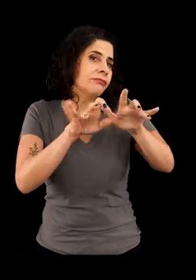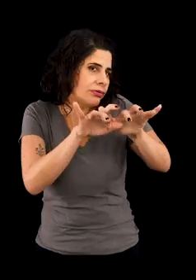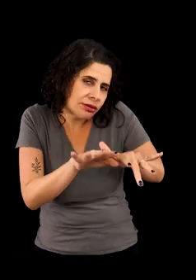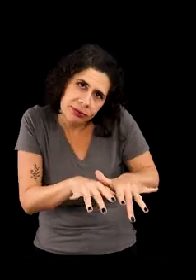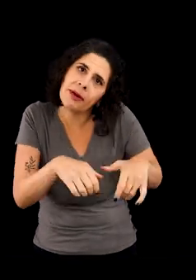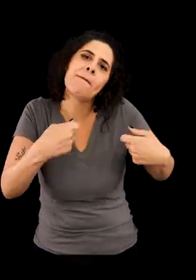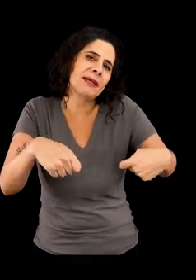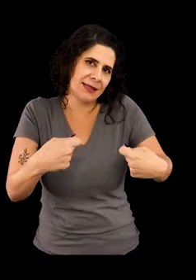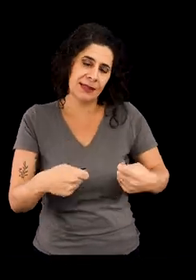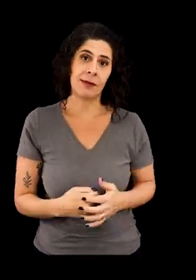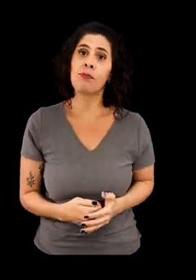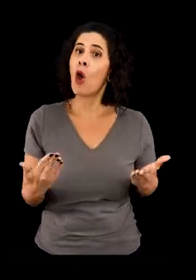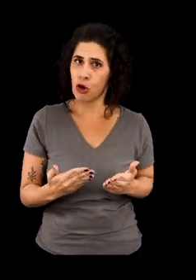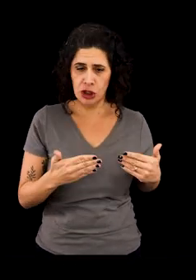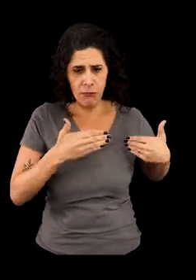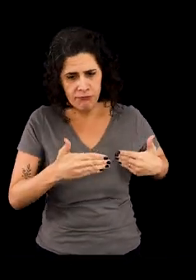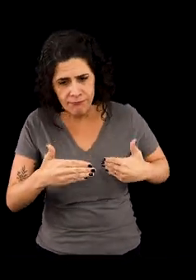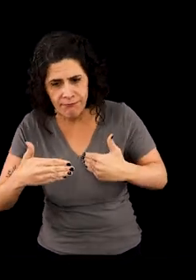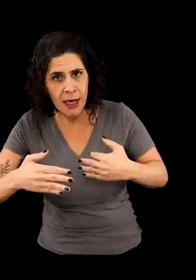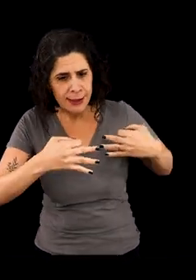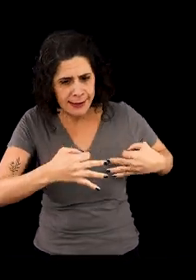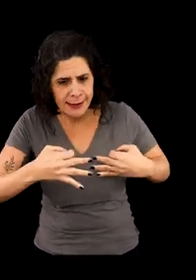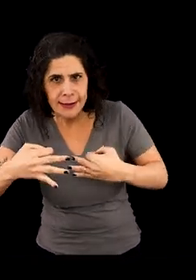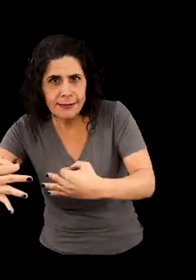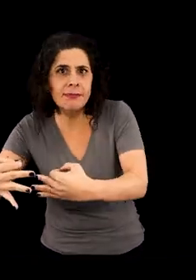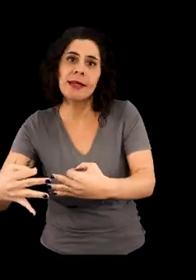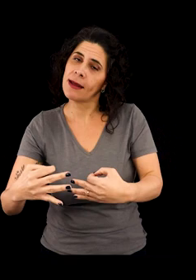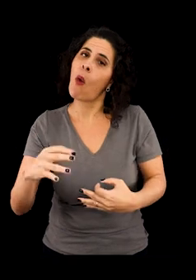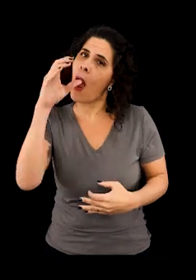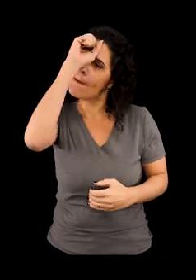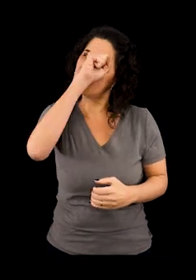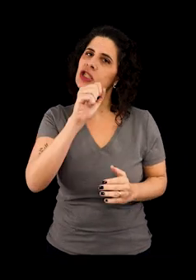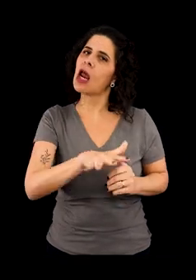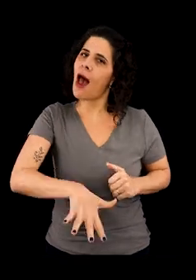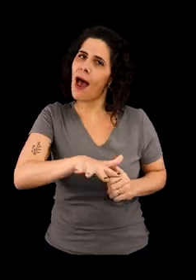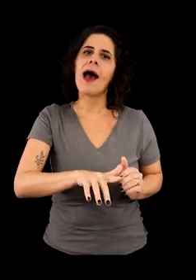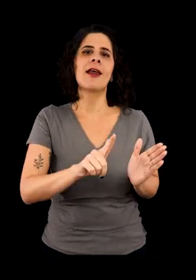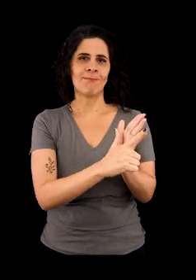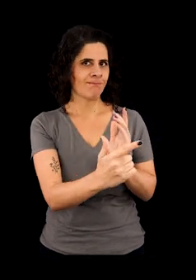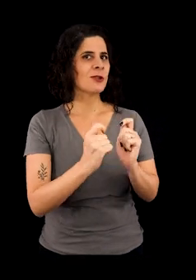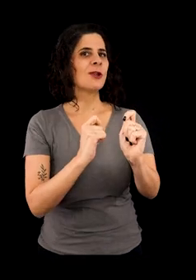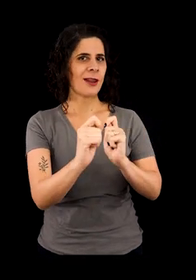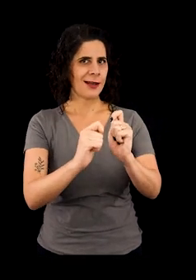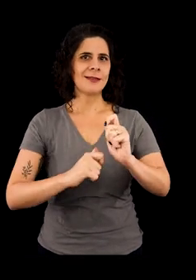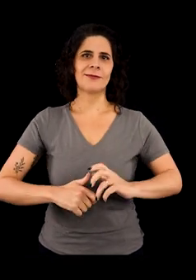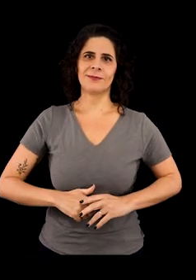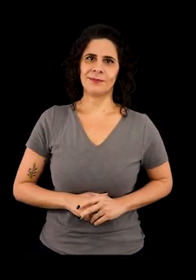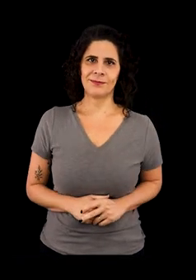agora? O que eu faço? Então hoje eu tenho um pique e uma disciplina que eu aprendi no jornalismo.